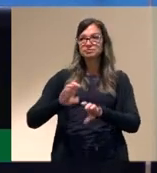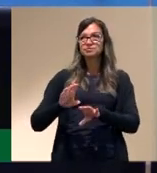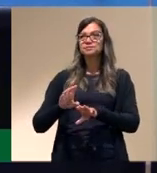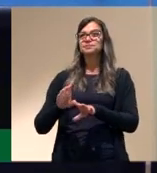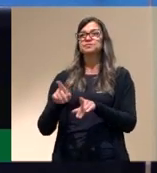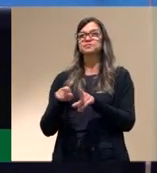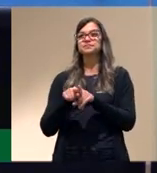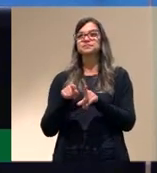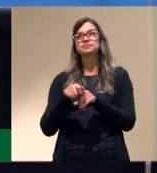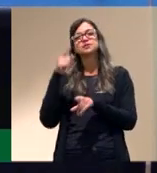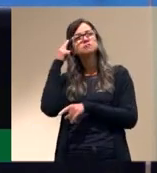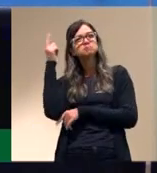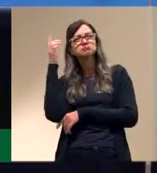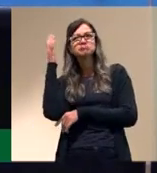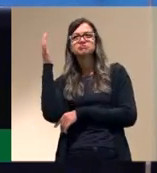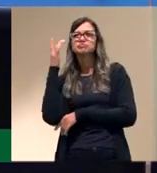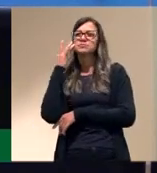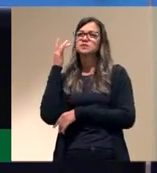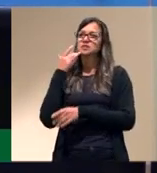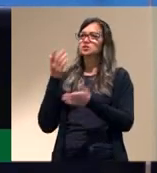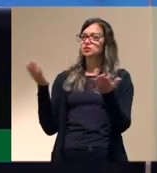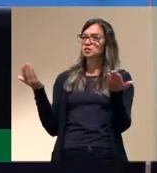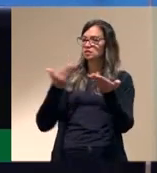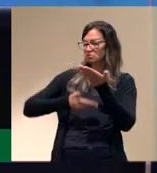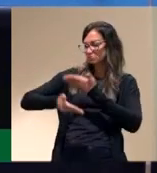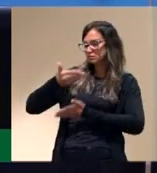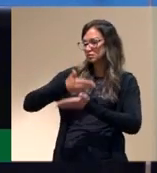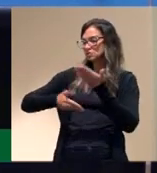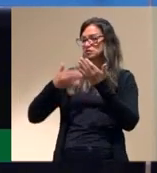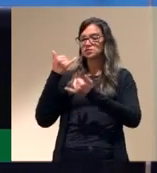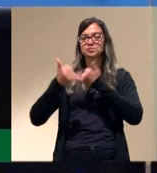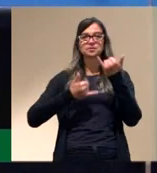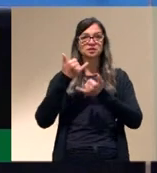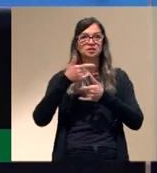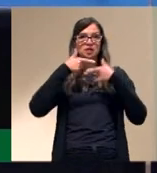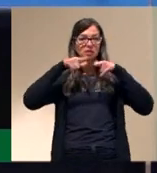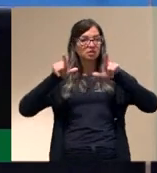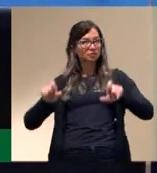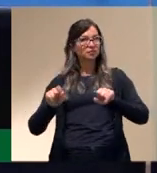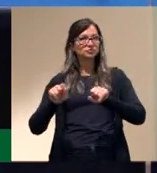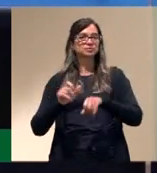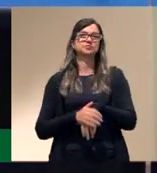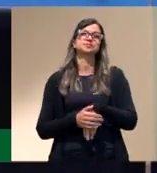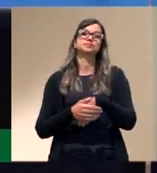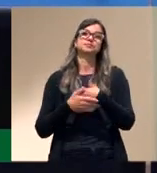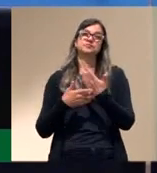deveriam ser interação, brincadeira e linguagem.